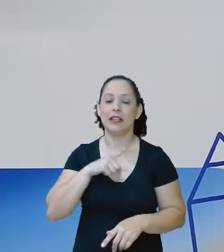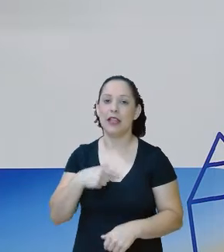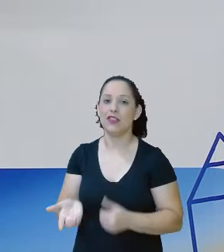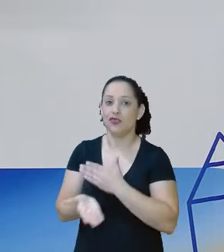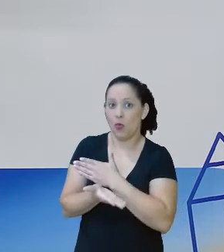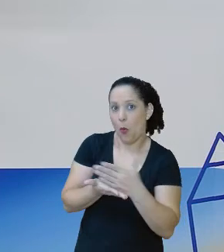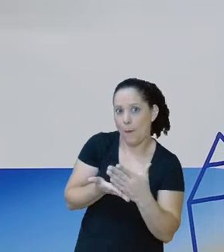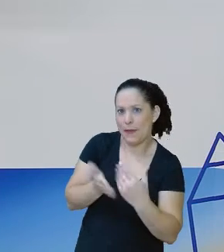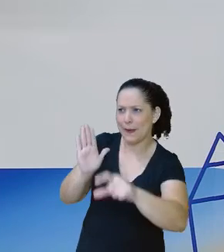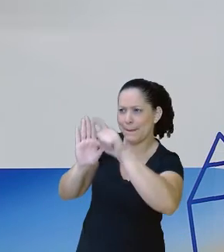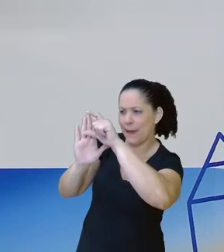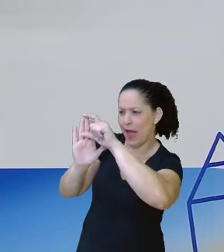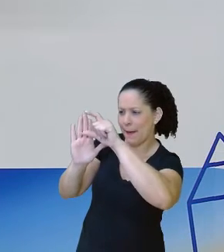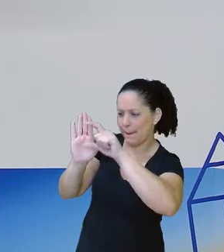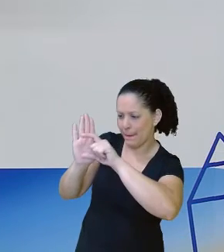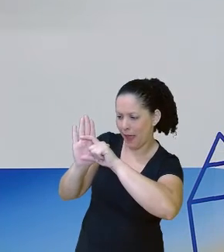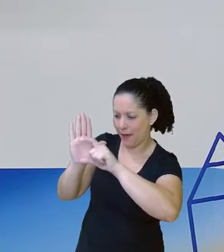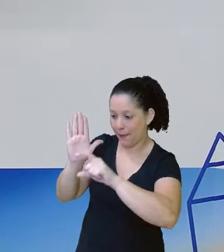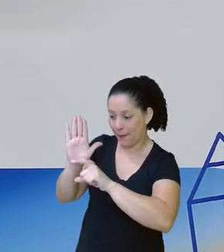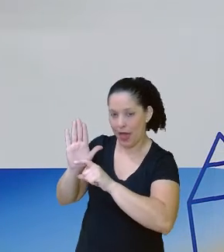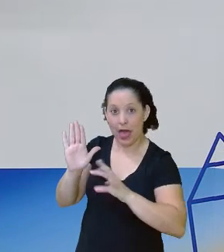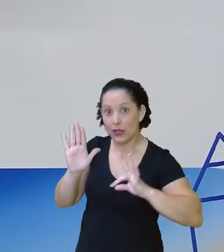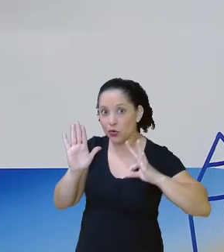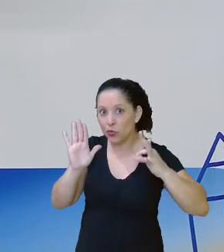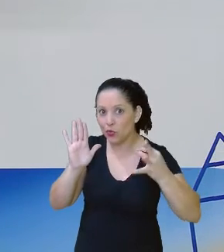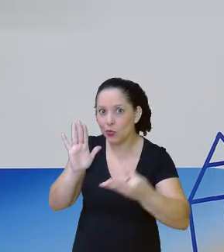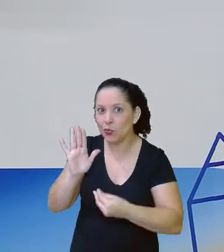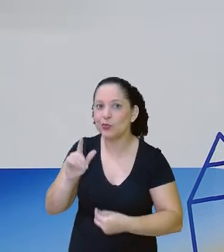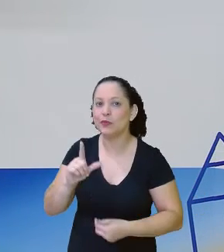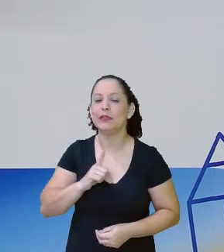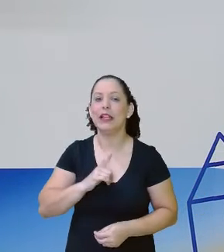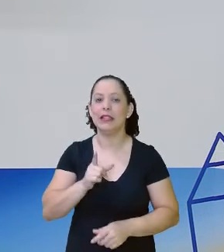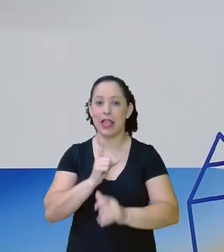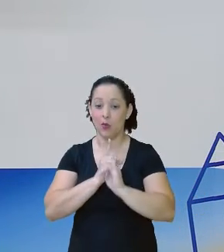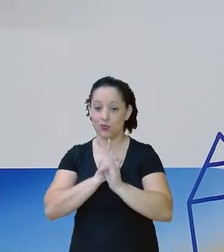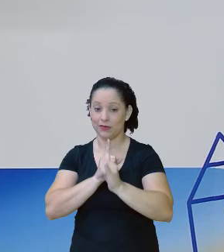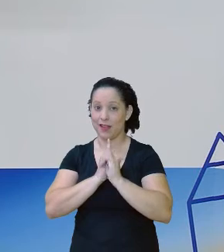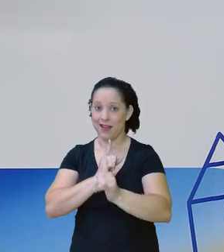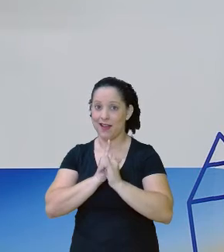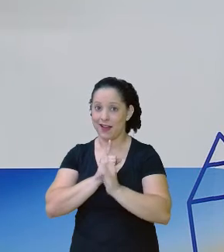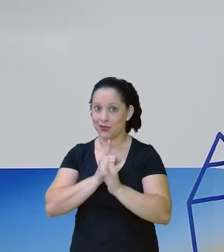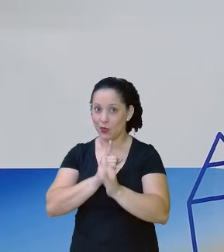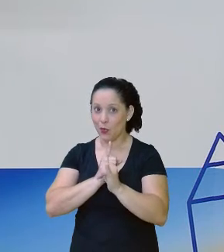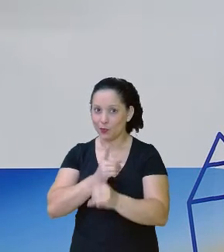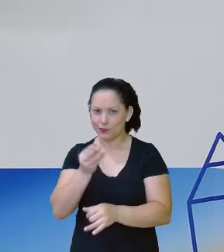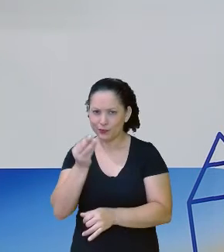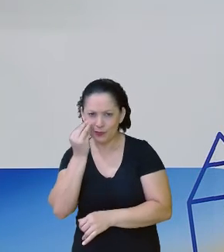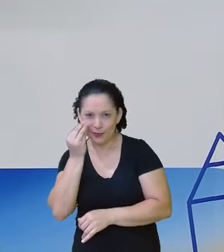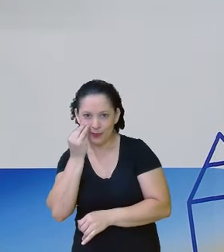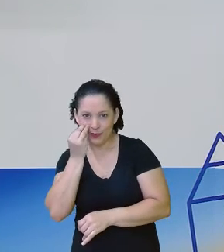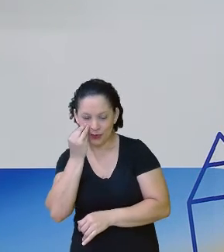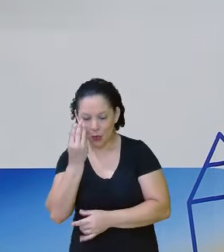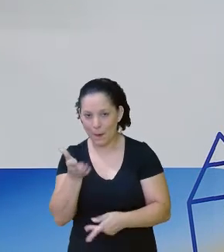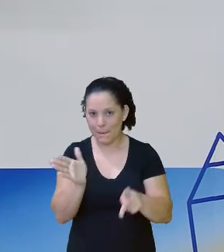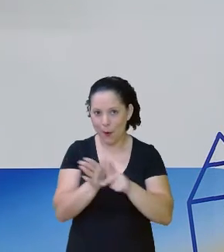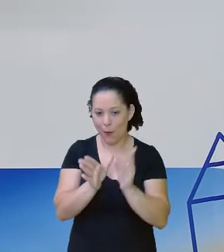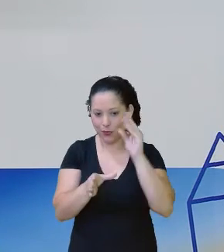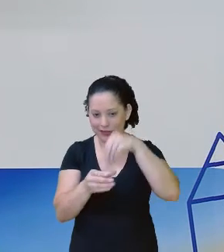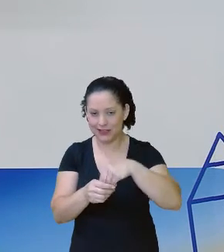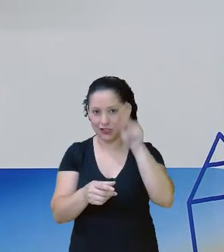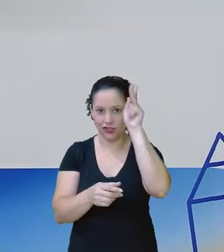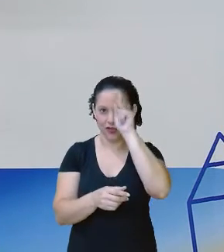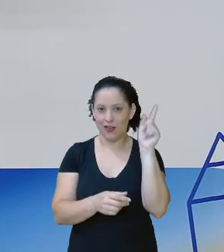fim, personagens, narrador, que a gente já percebe que é um narrador observador, porque ele não participa